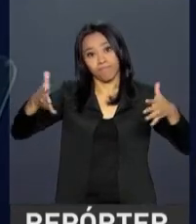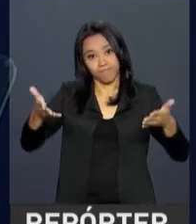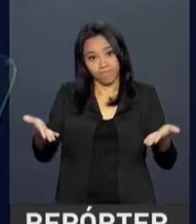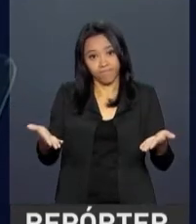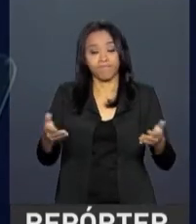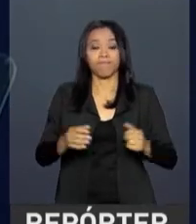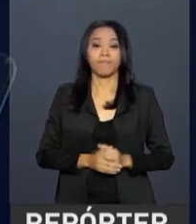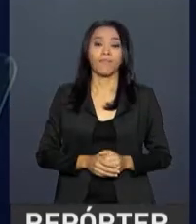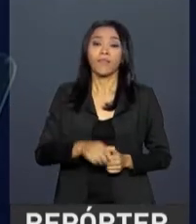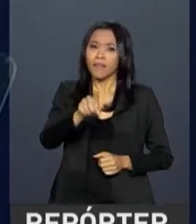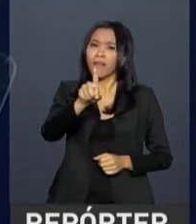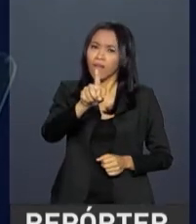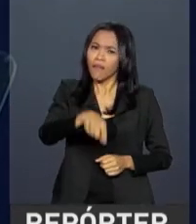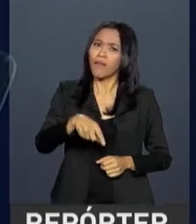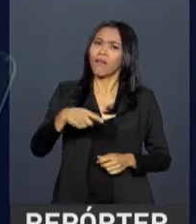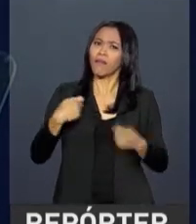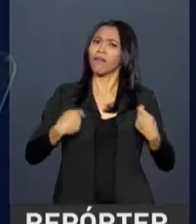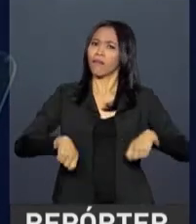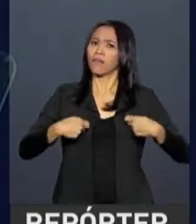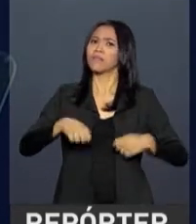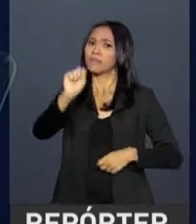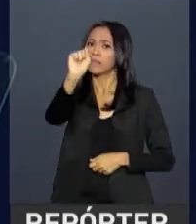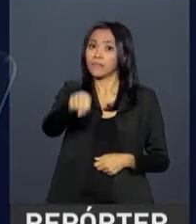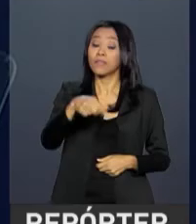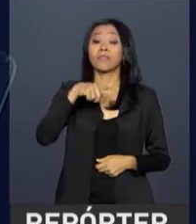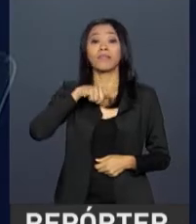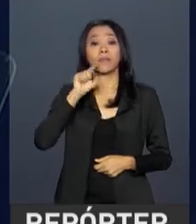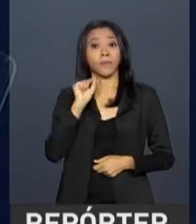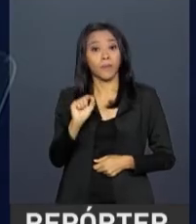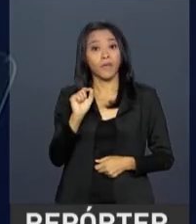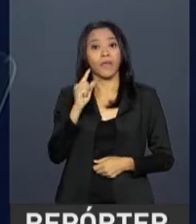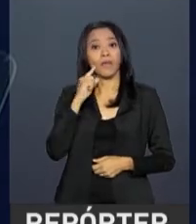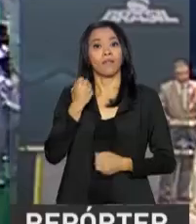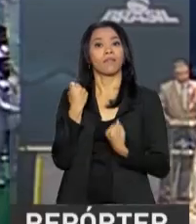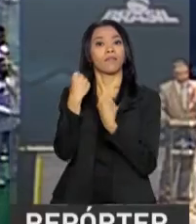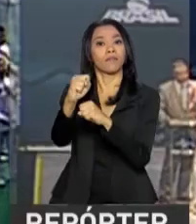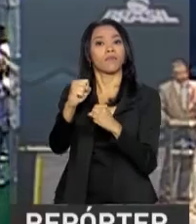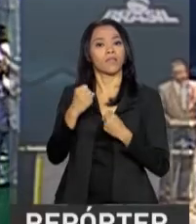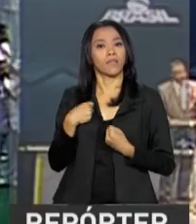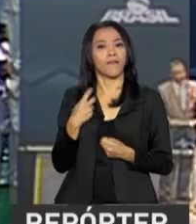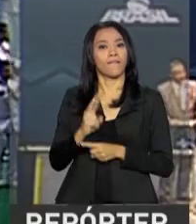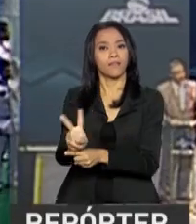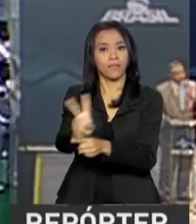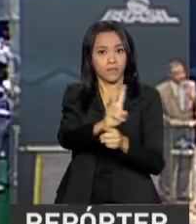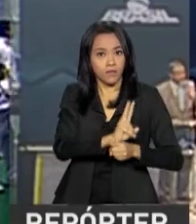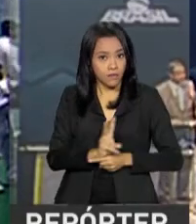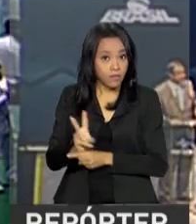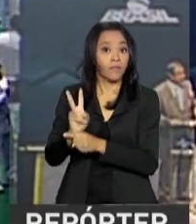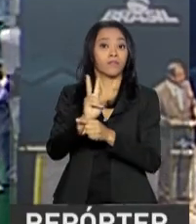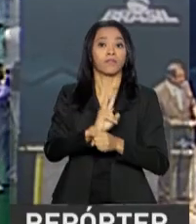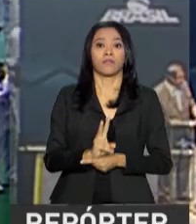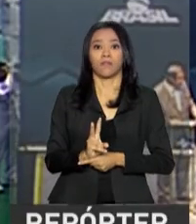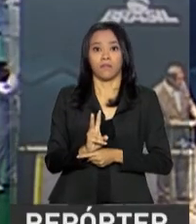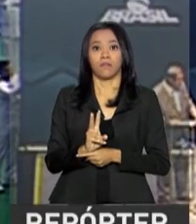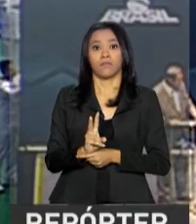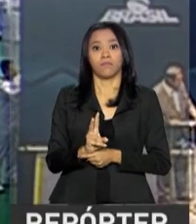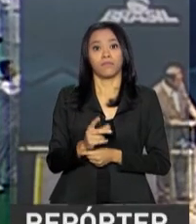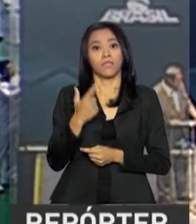E é preciso, sim, ter capacidade de defender, de fiscalizar e de dissuasão.